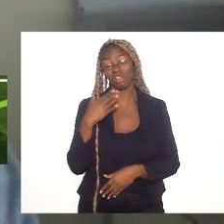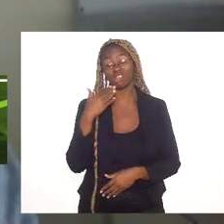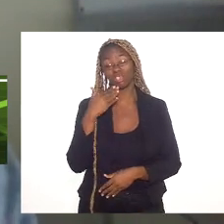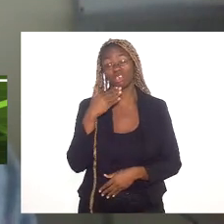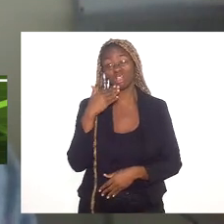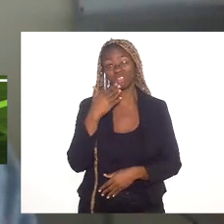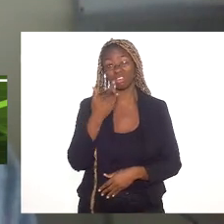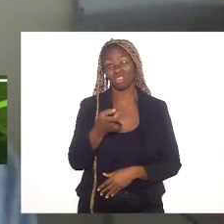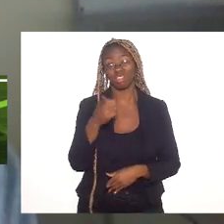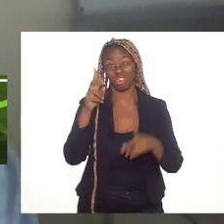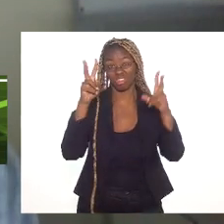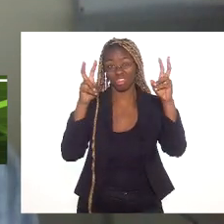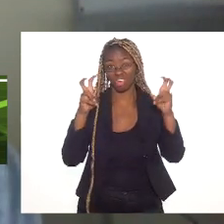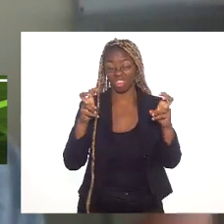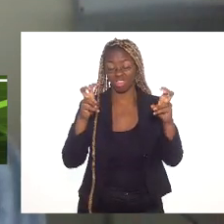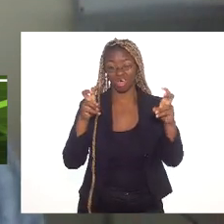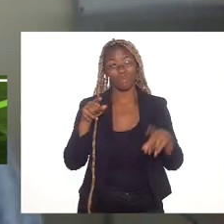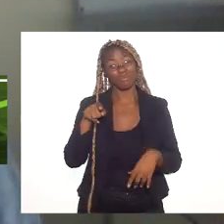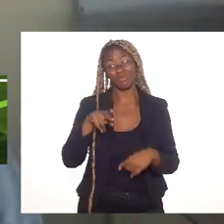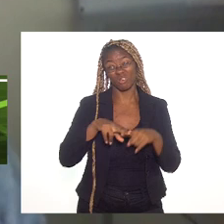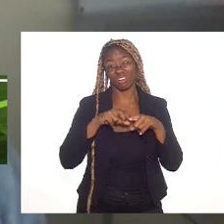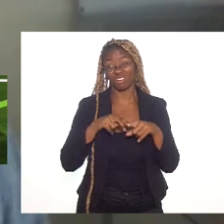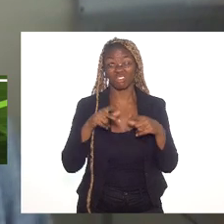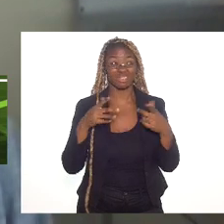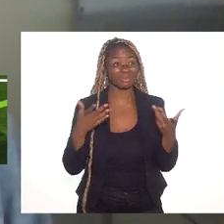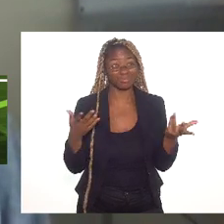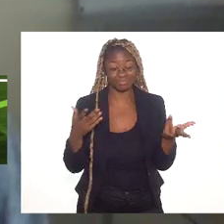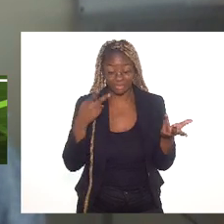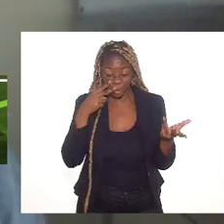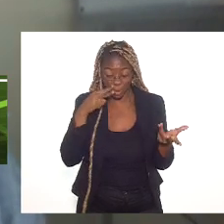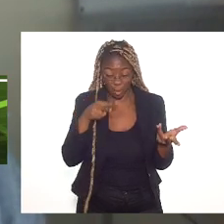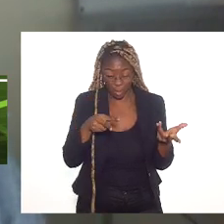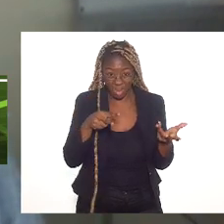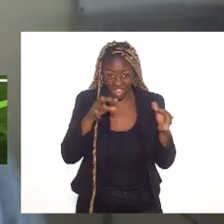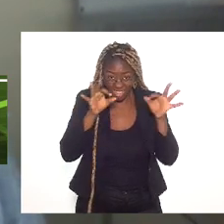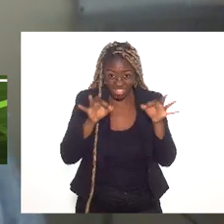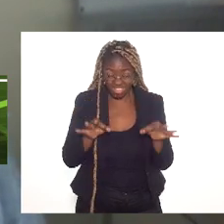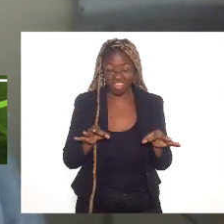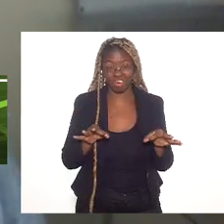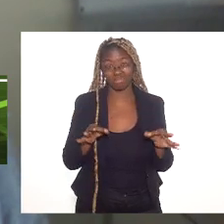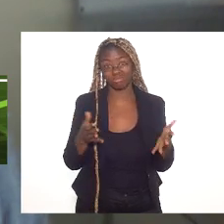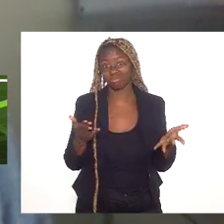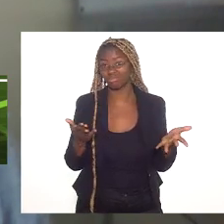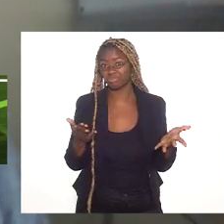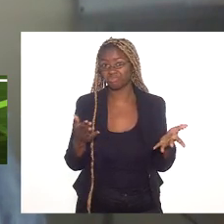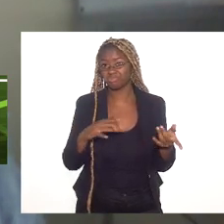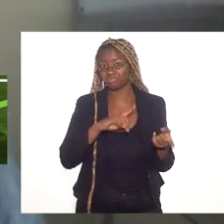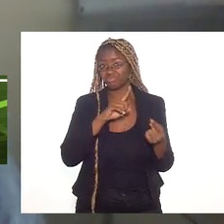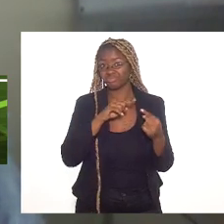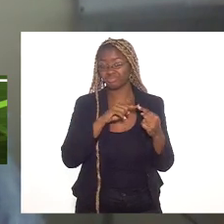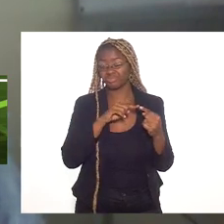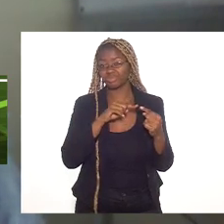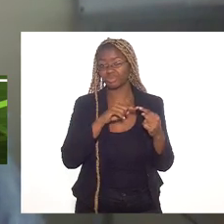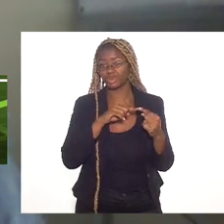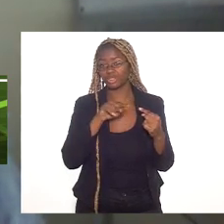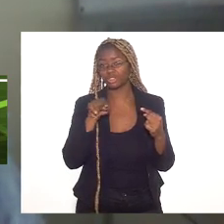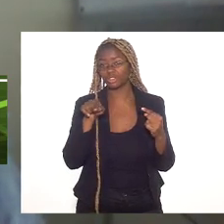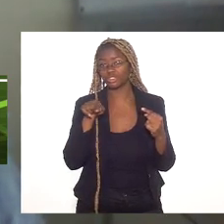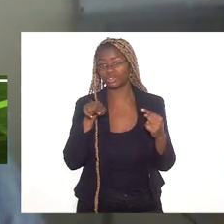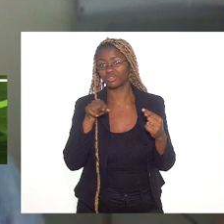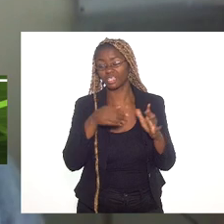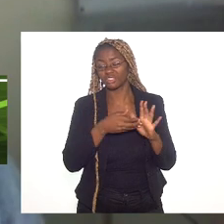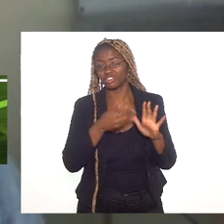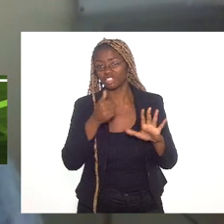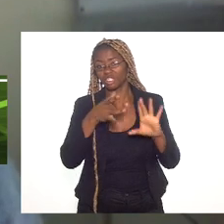prejudicabilidade da matéria, porque, no fundo, ela objetiva desfigurar o contexto